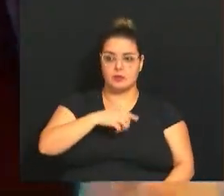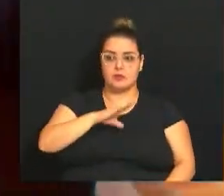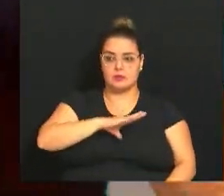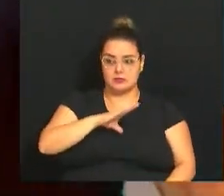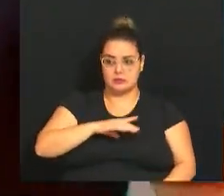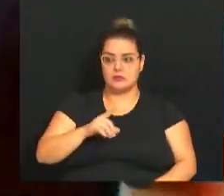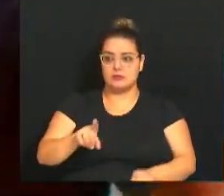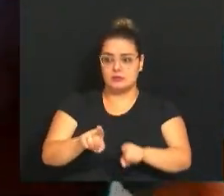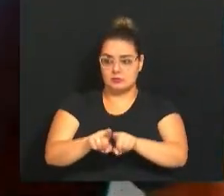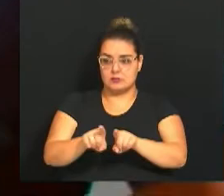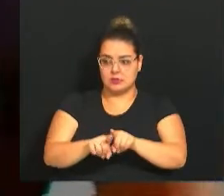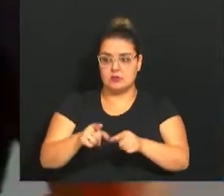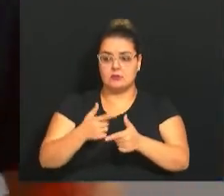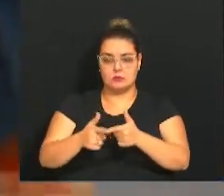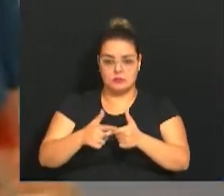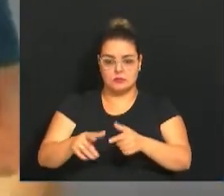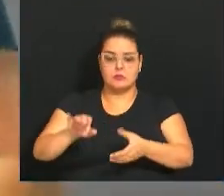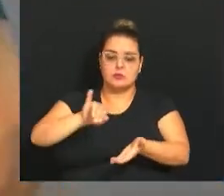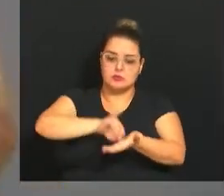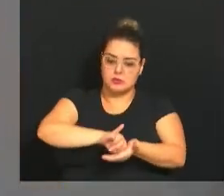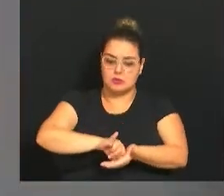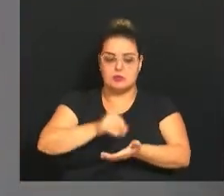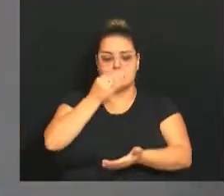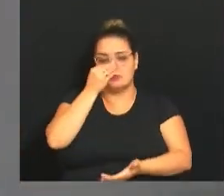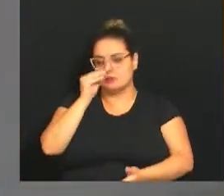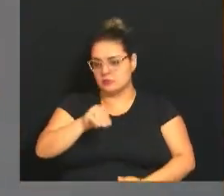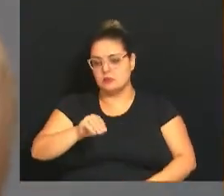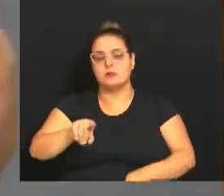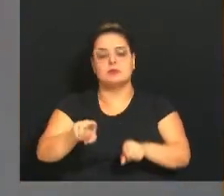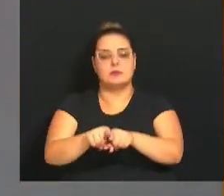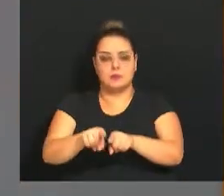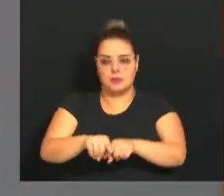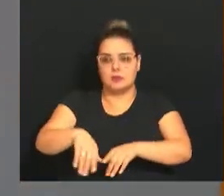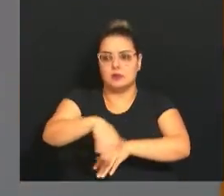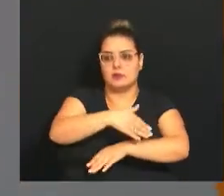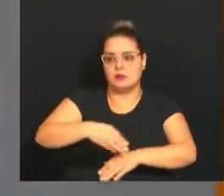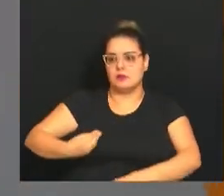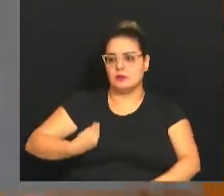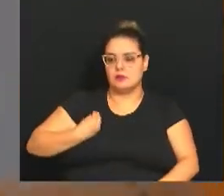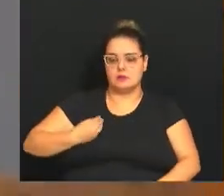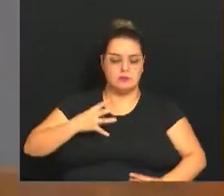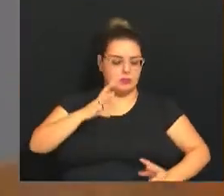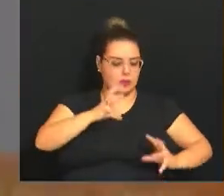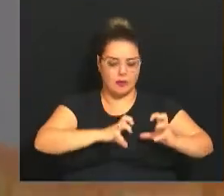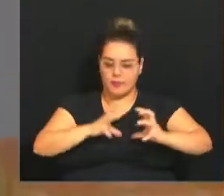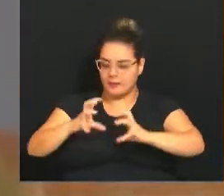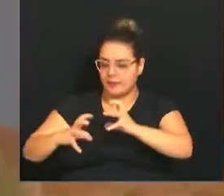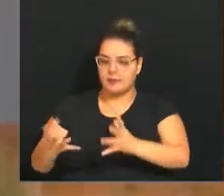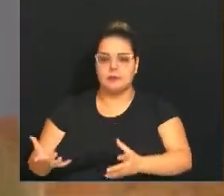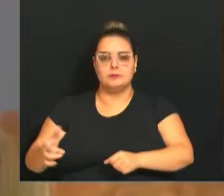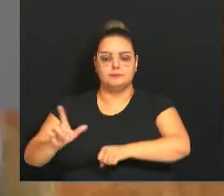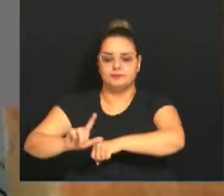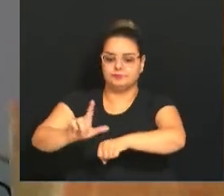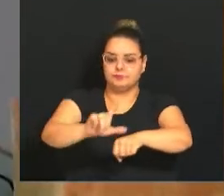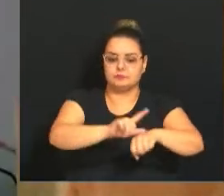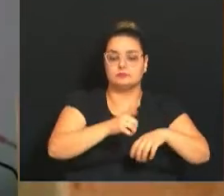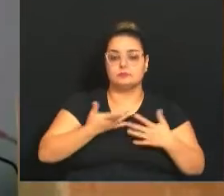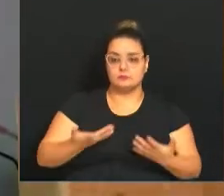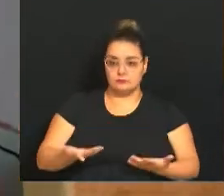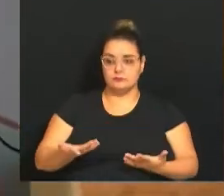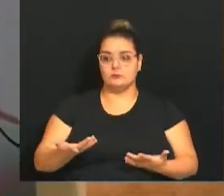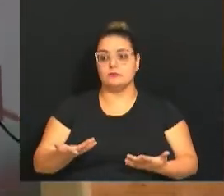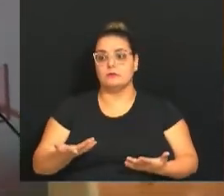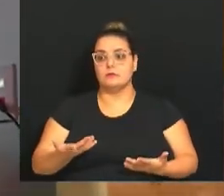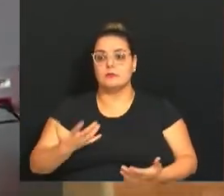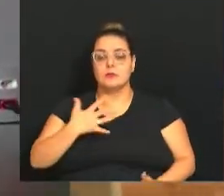cidade também é abandonado, também tem moradores de rua, também tem conflitos deles com comerciantes e tal. E a forma